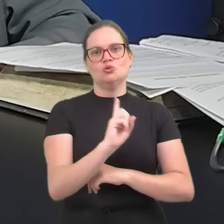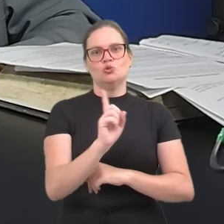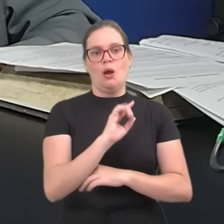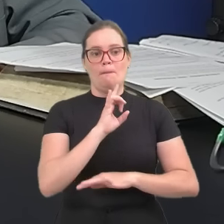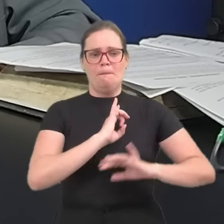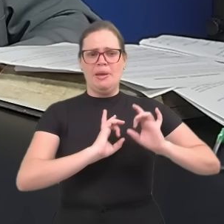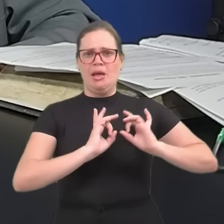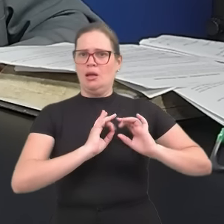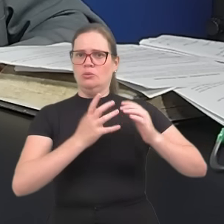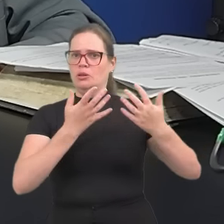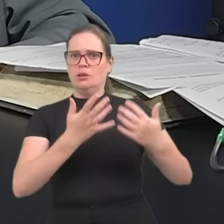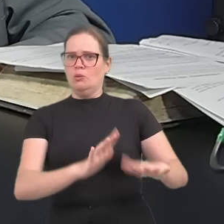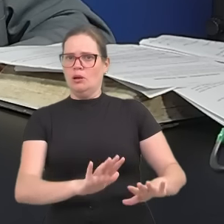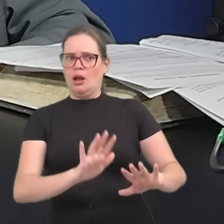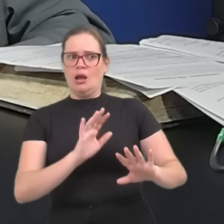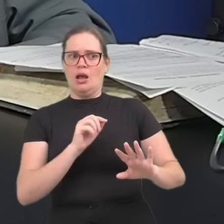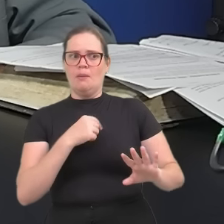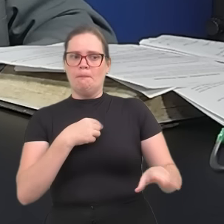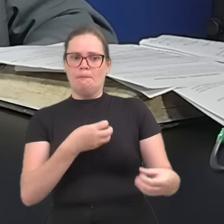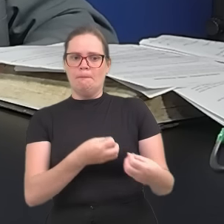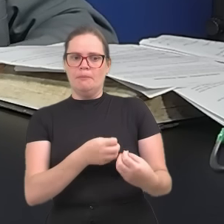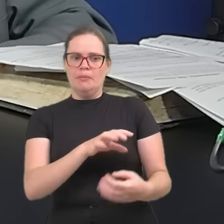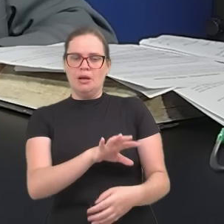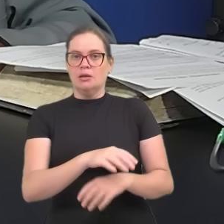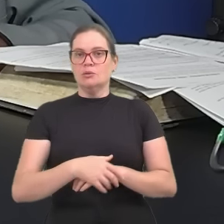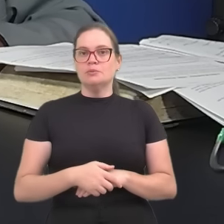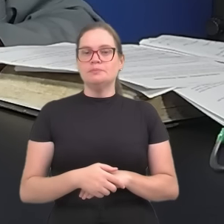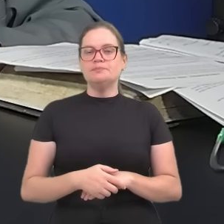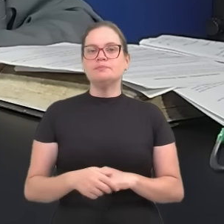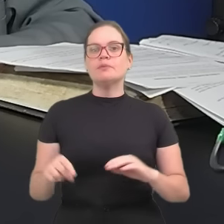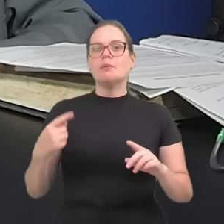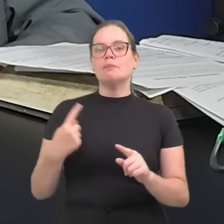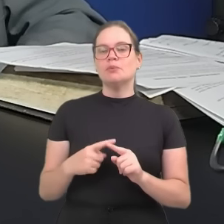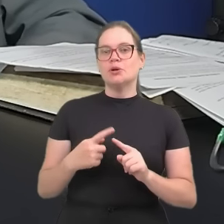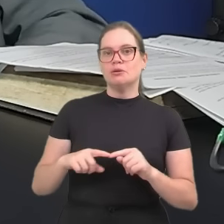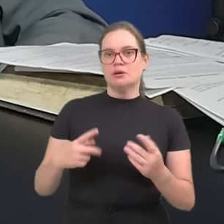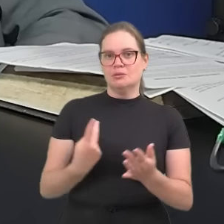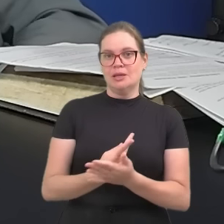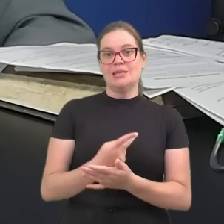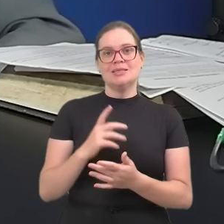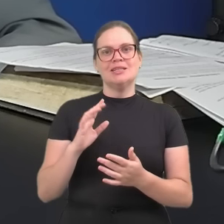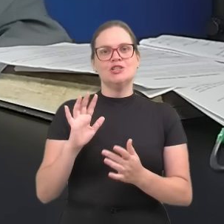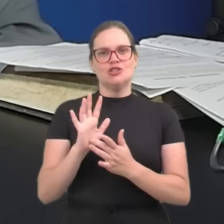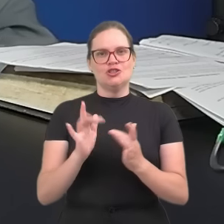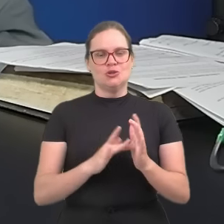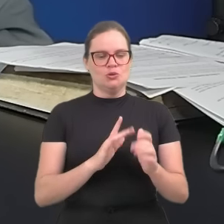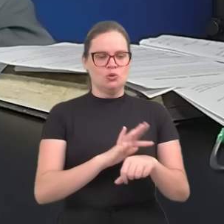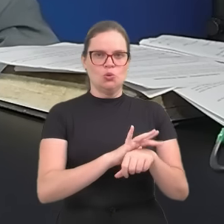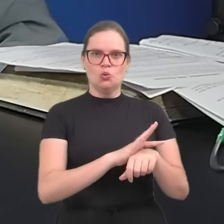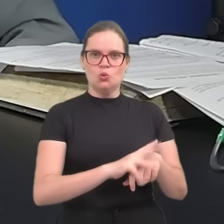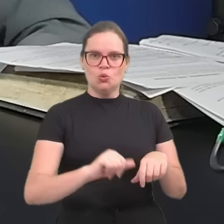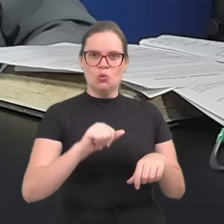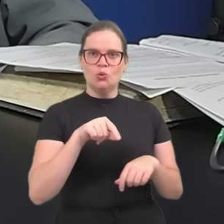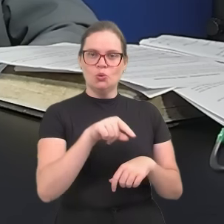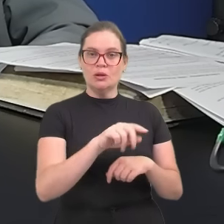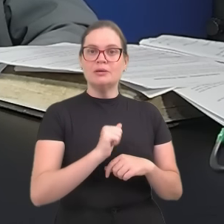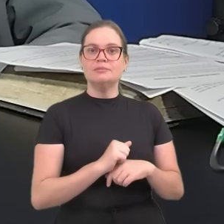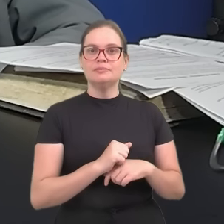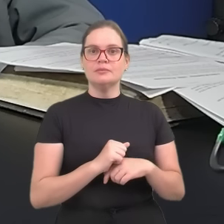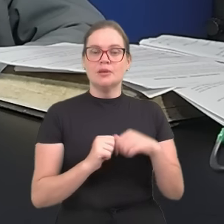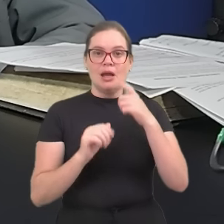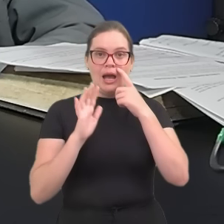queria se aproximar quando Jesus fala para que o cego, depois de receber a bênção, ele vá aos